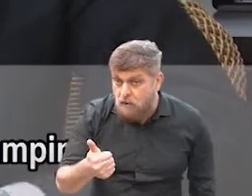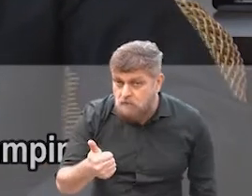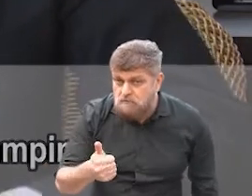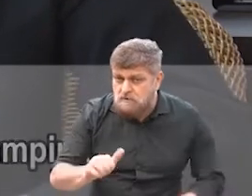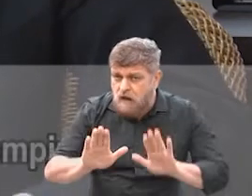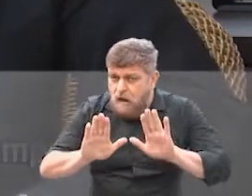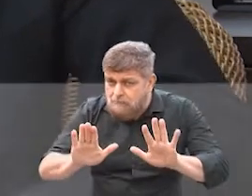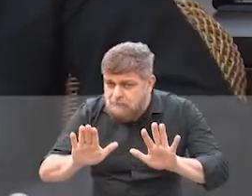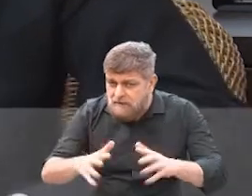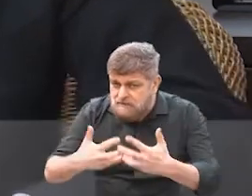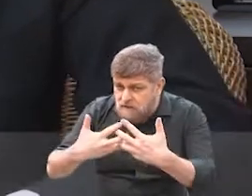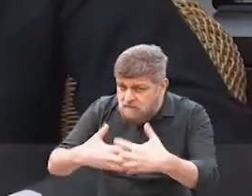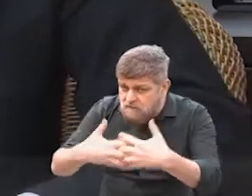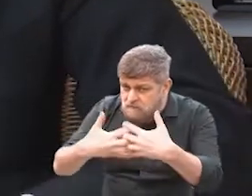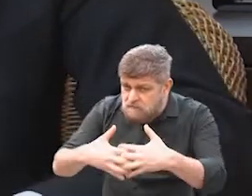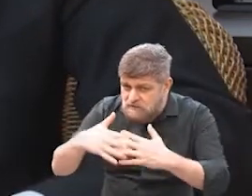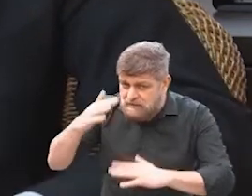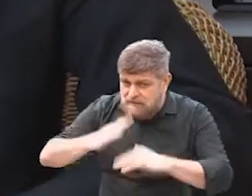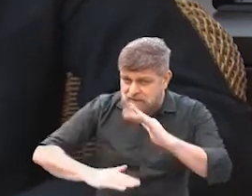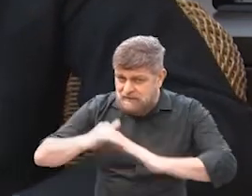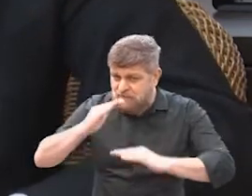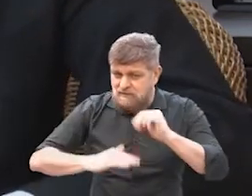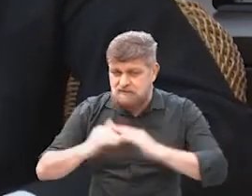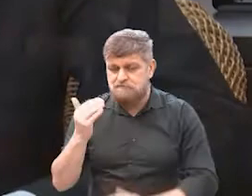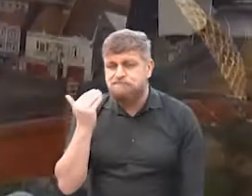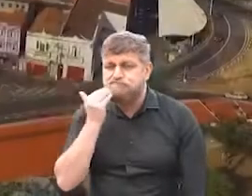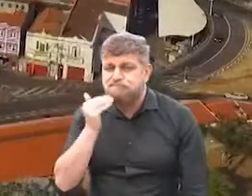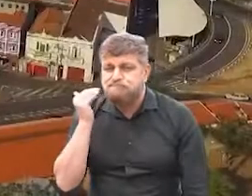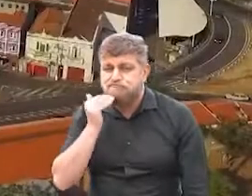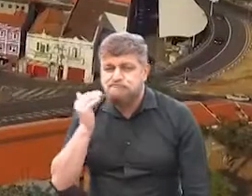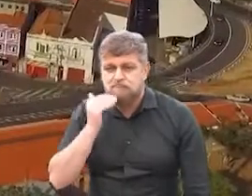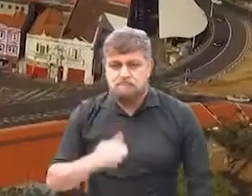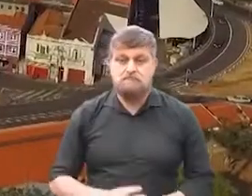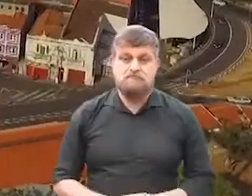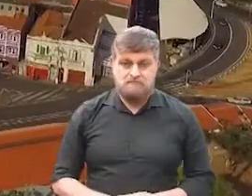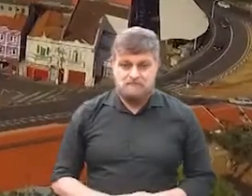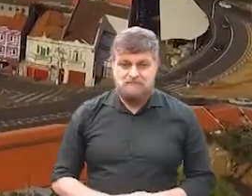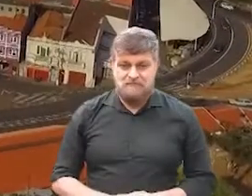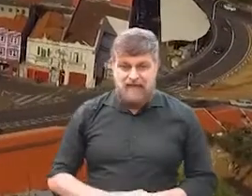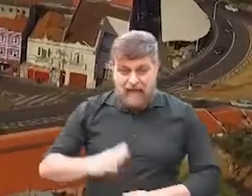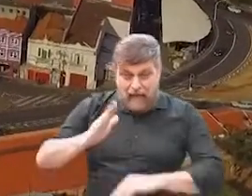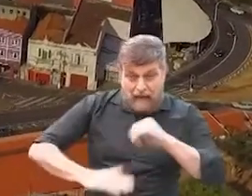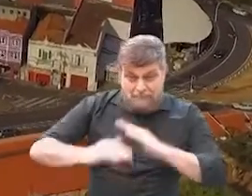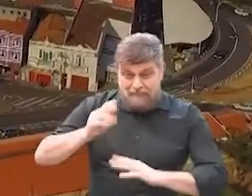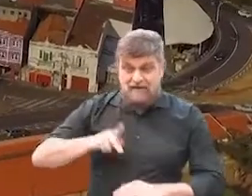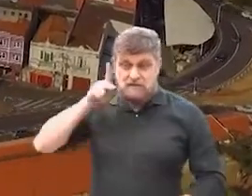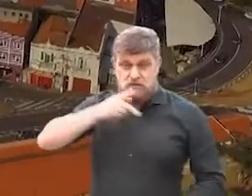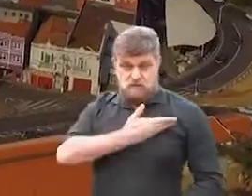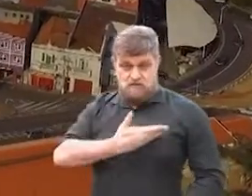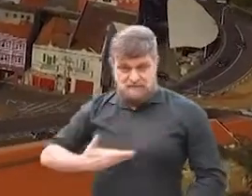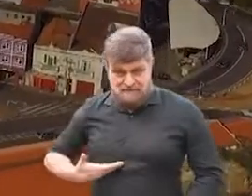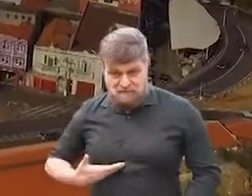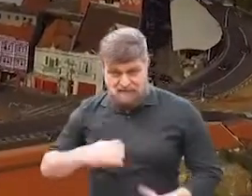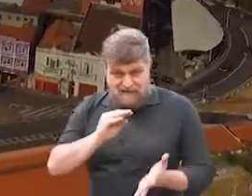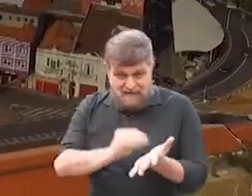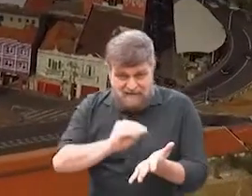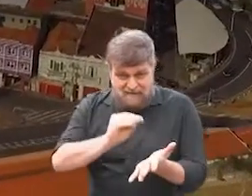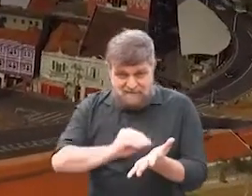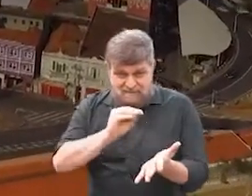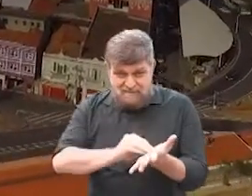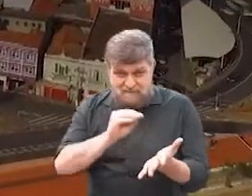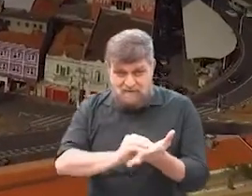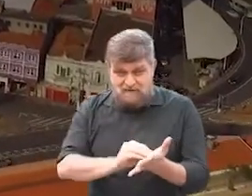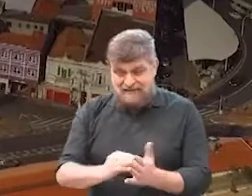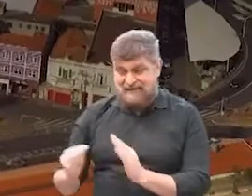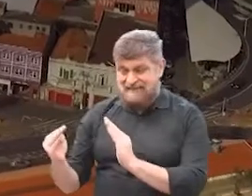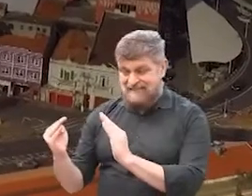mas a aplicação deles deixam a desejar e muito. A falta de aplicação dessas políticas públicas reflete literalmente